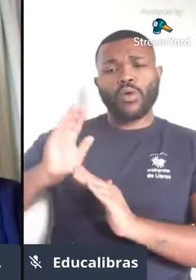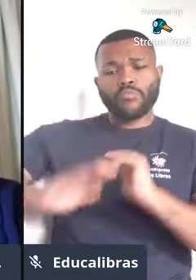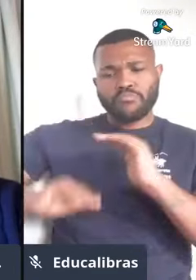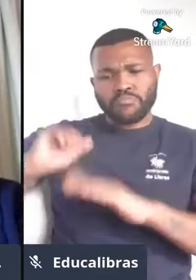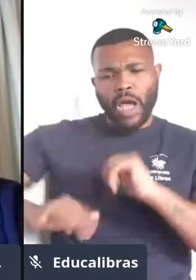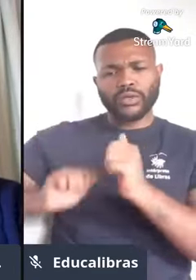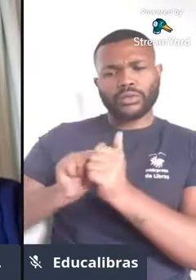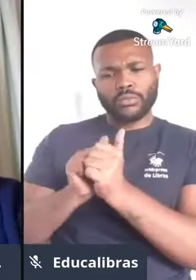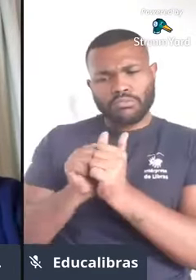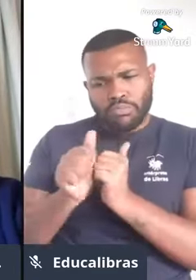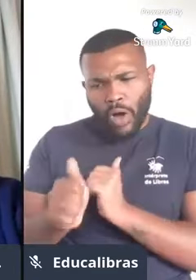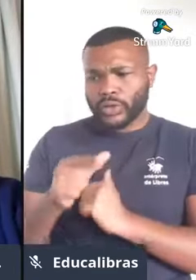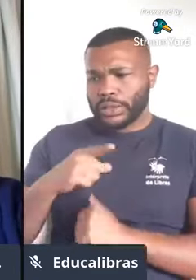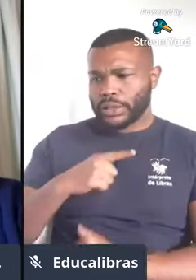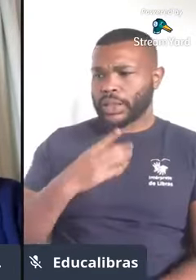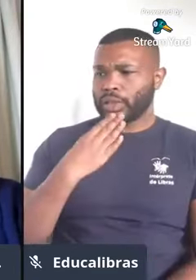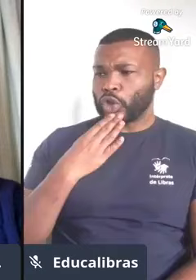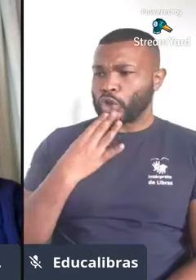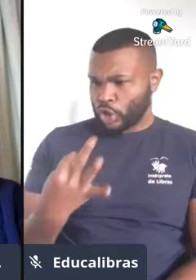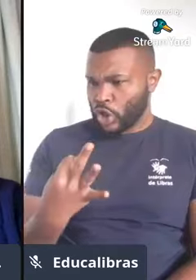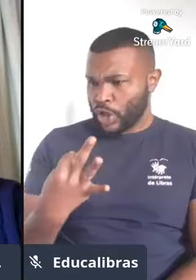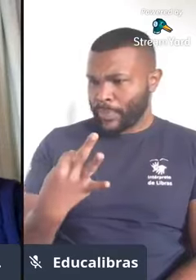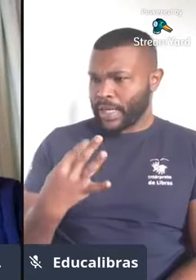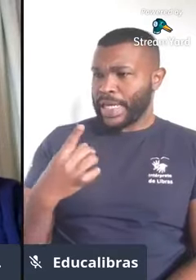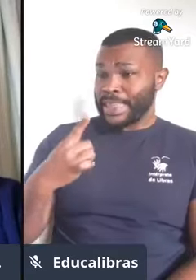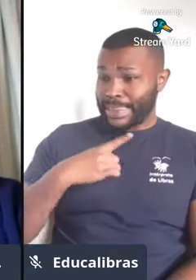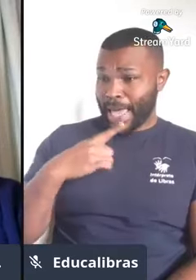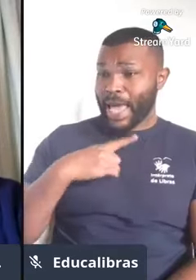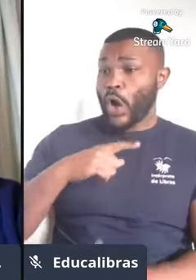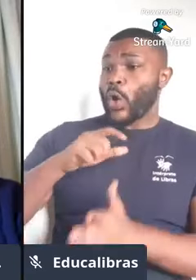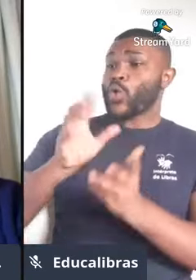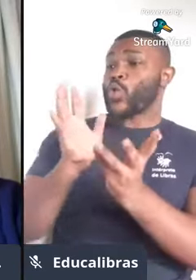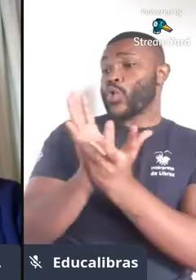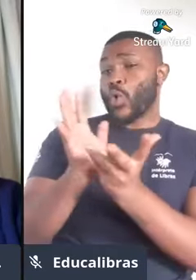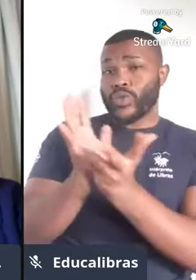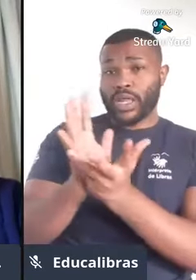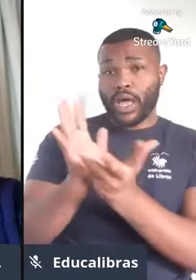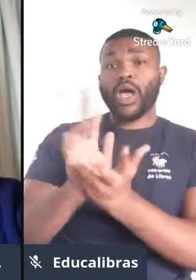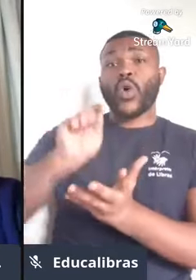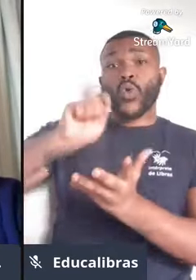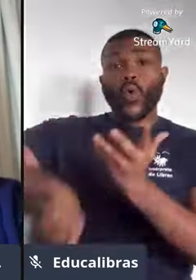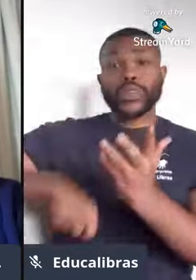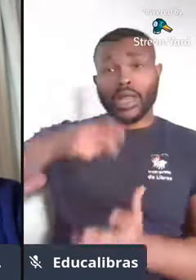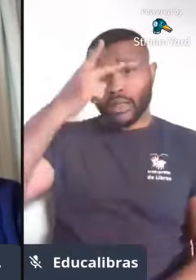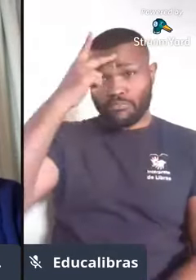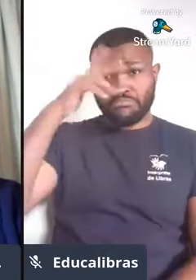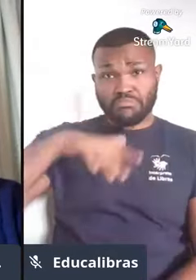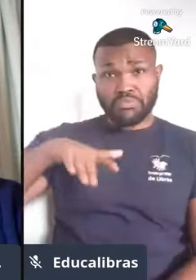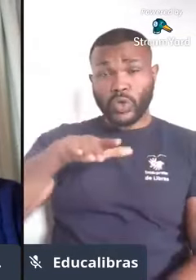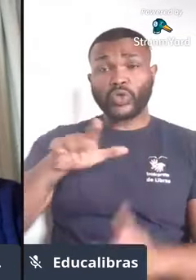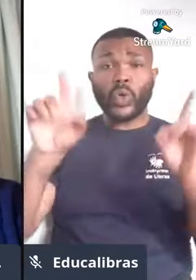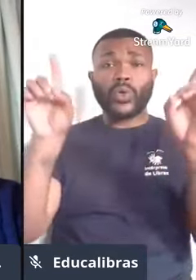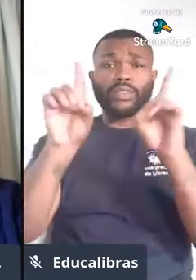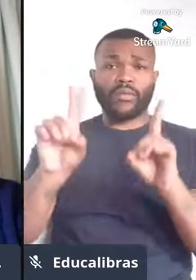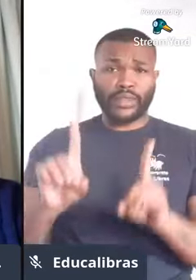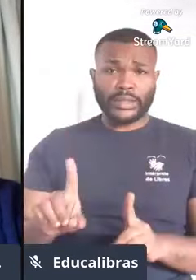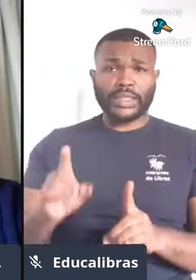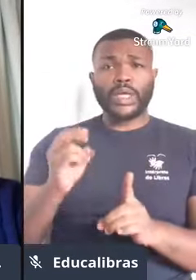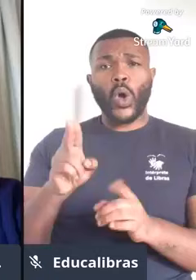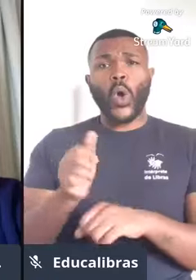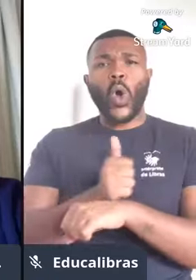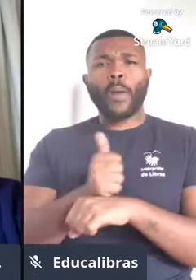tiver times e tiver um time de pessoas, uma equipe, né, de pessoas com deficiência ou atletas